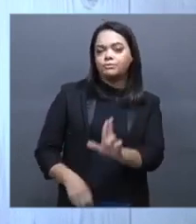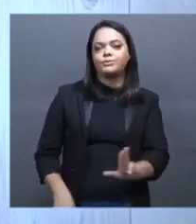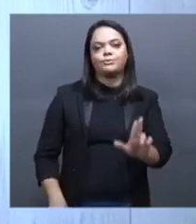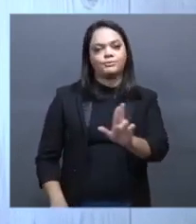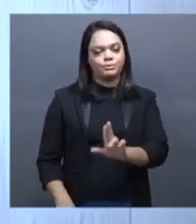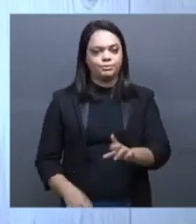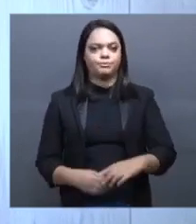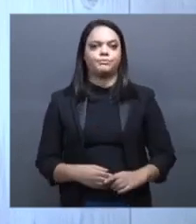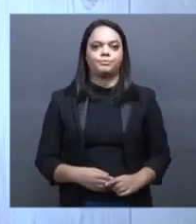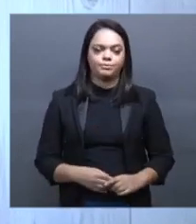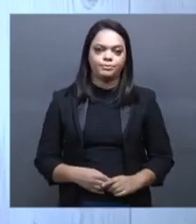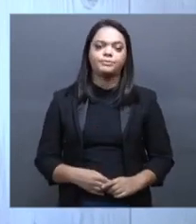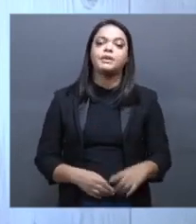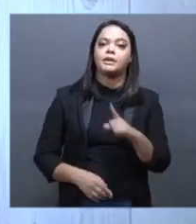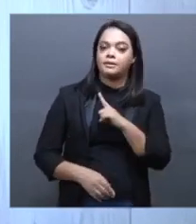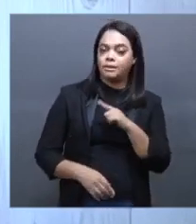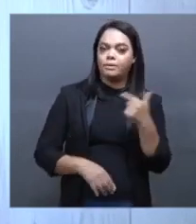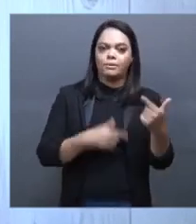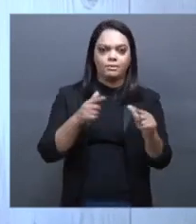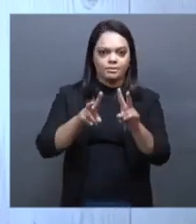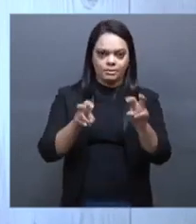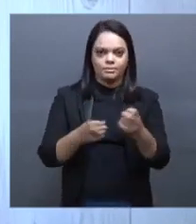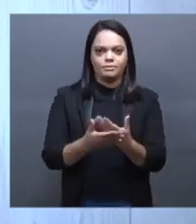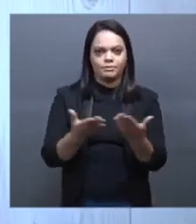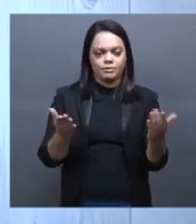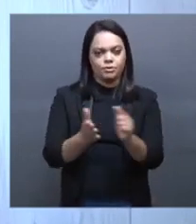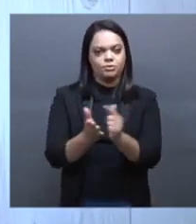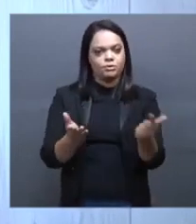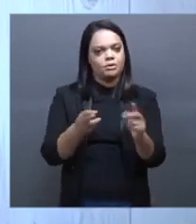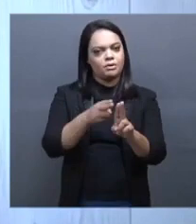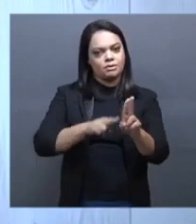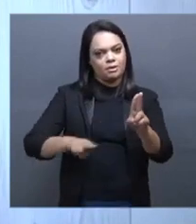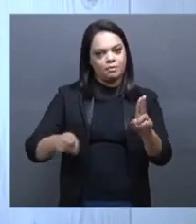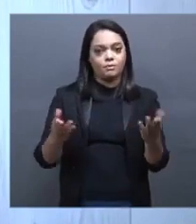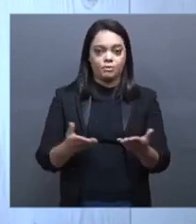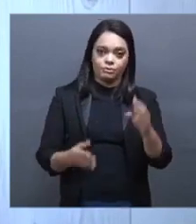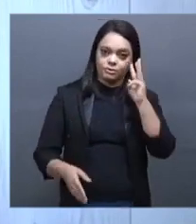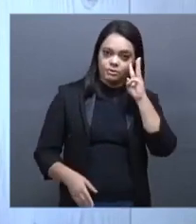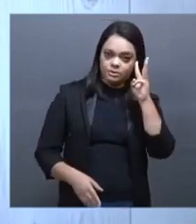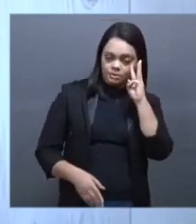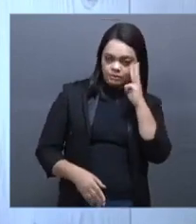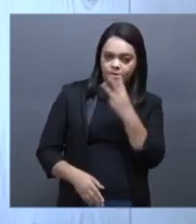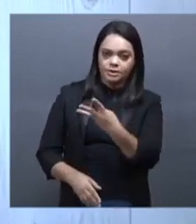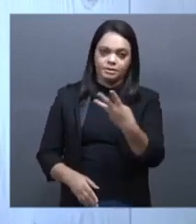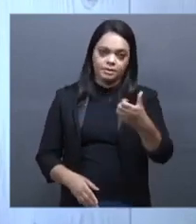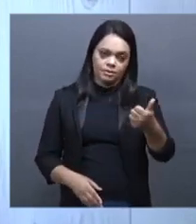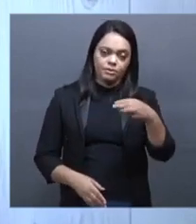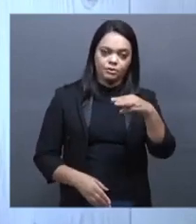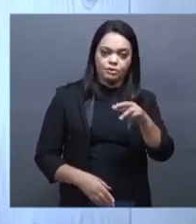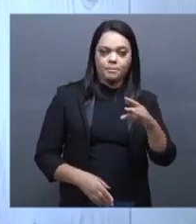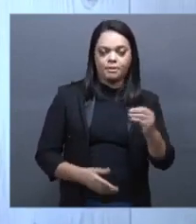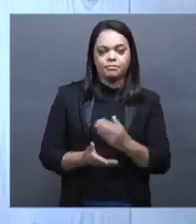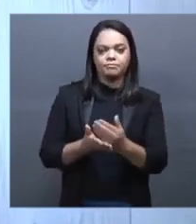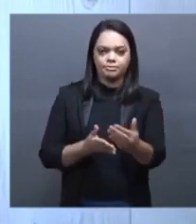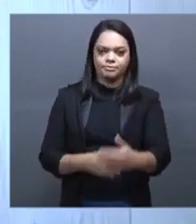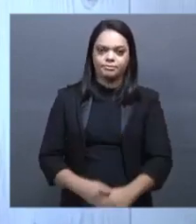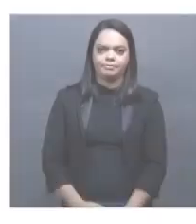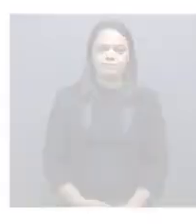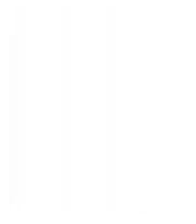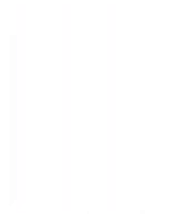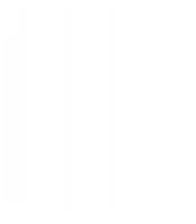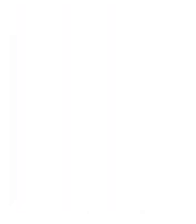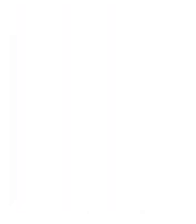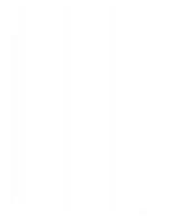e Uberlândia. E tem muito mais para você. O Jornal da UFO desta terça-feira, 31 de março, está no ar.